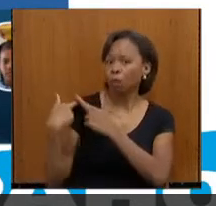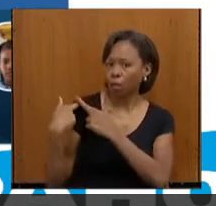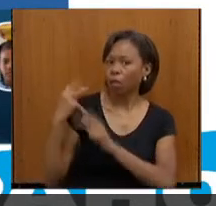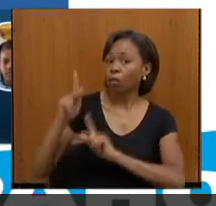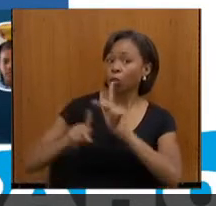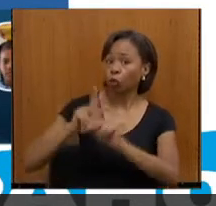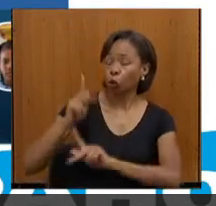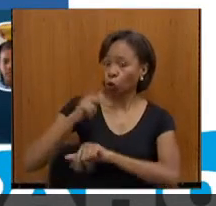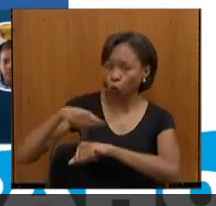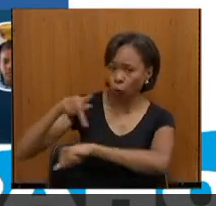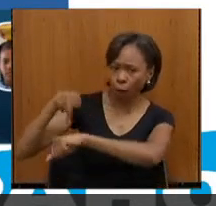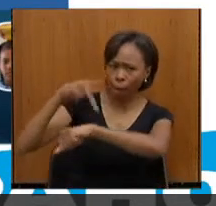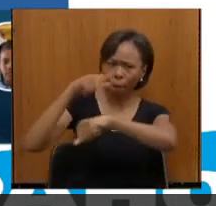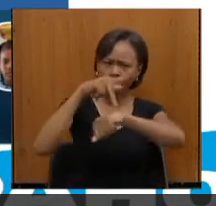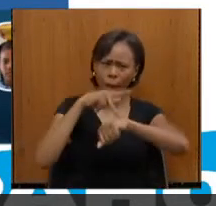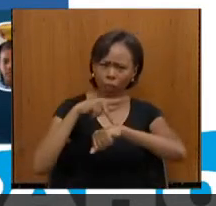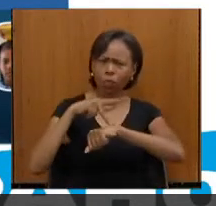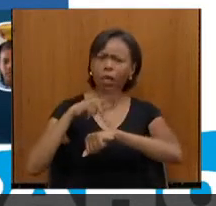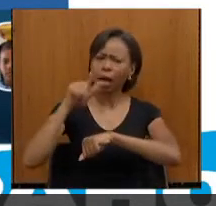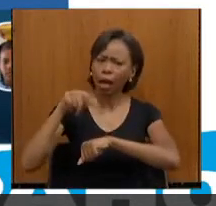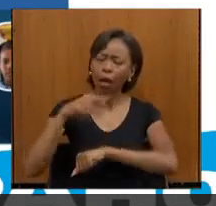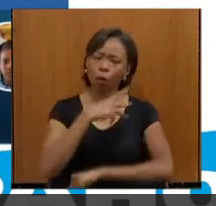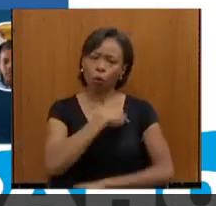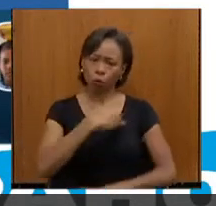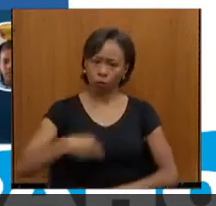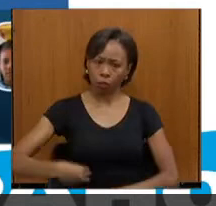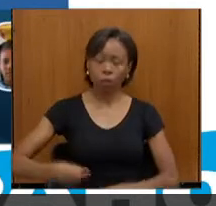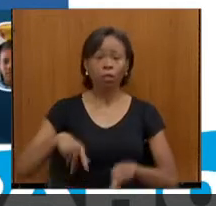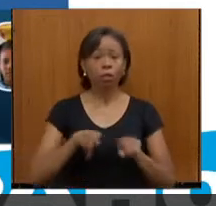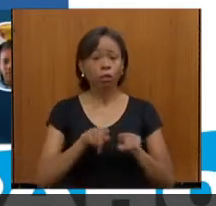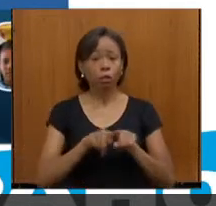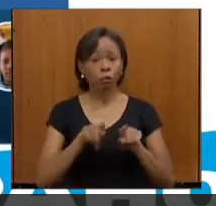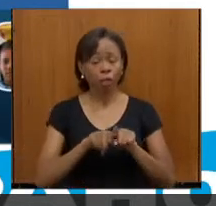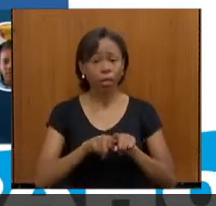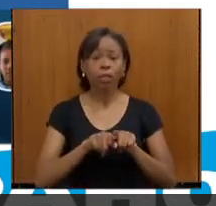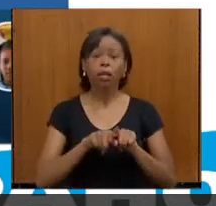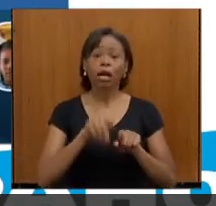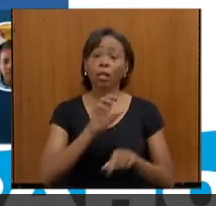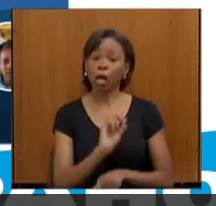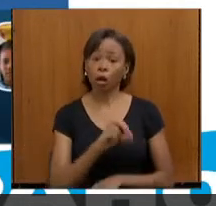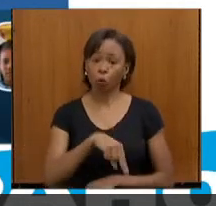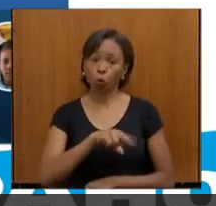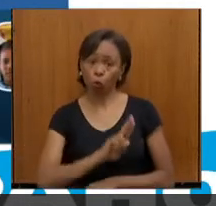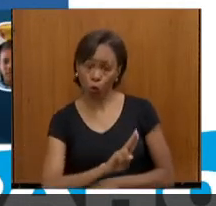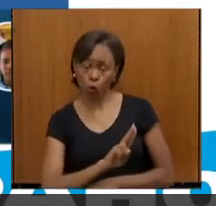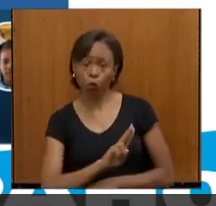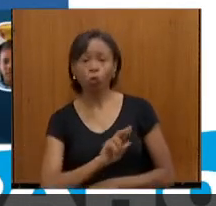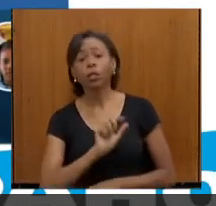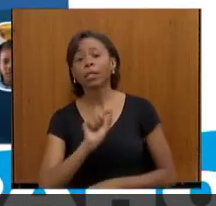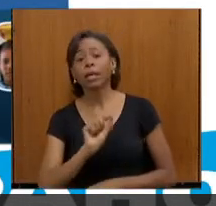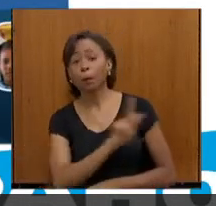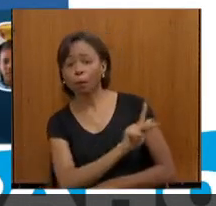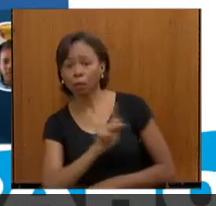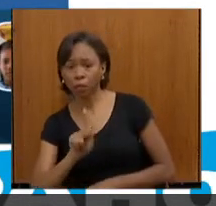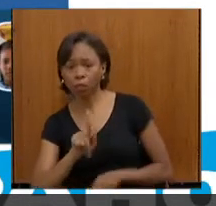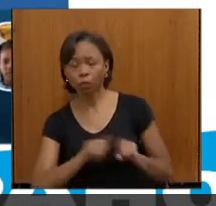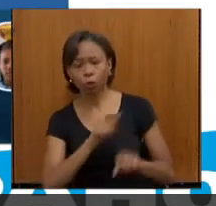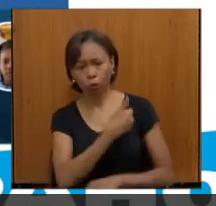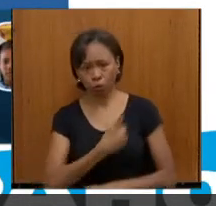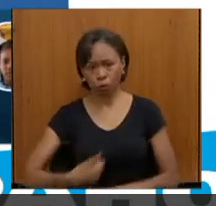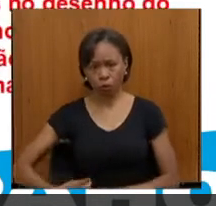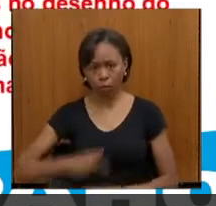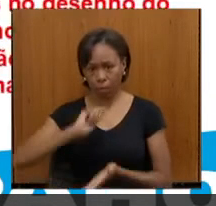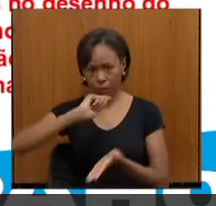os ministros e, muitas vezes, nas Nações Unidas, pelos presidentes, pelos governadores. Próximo, por